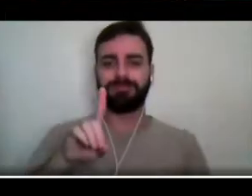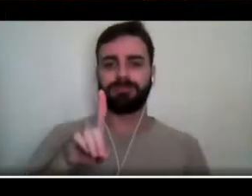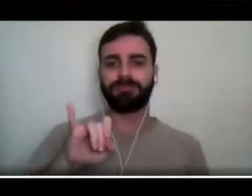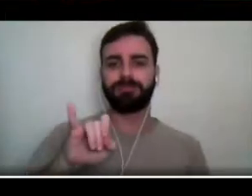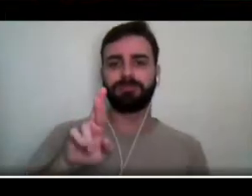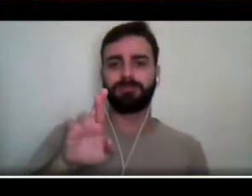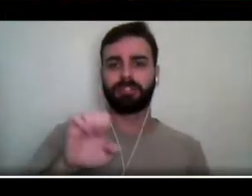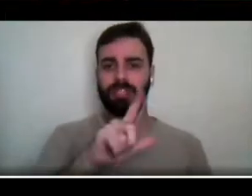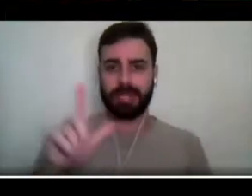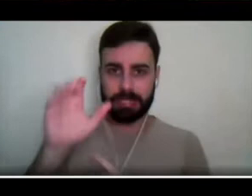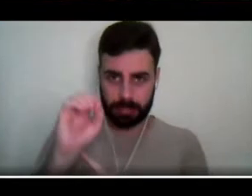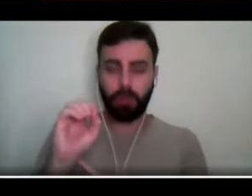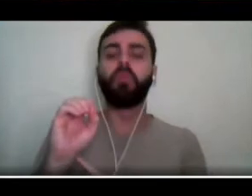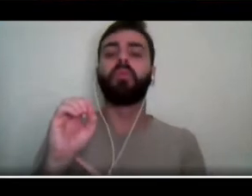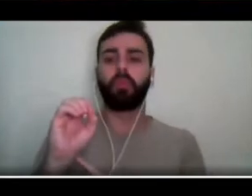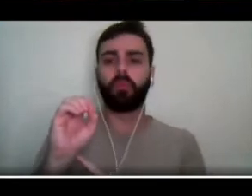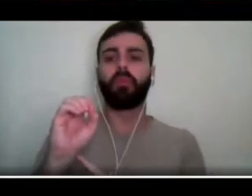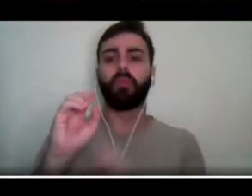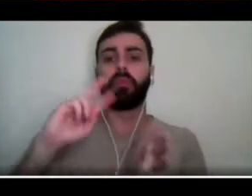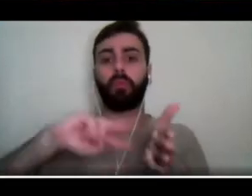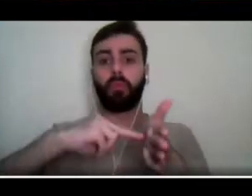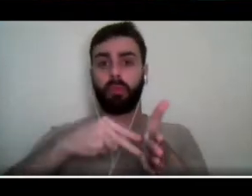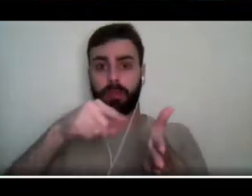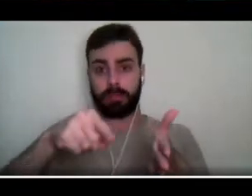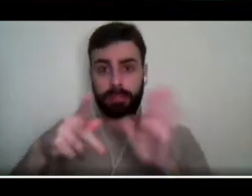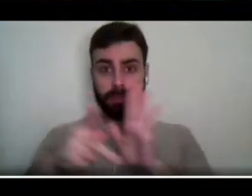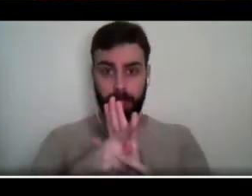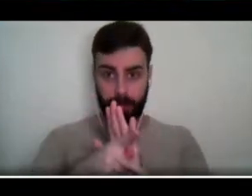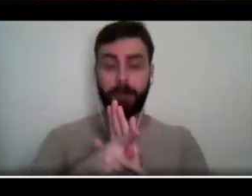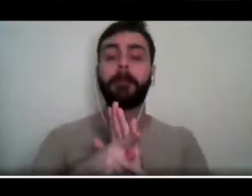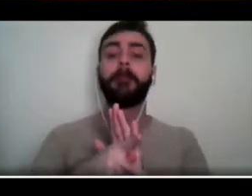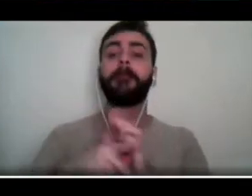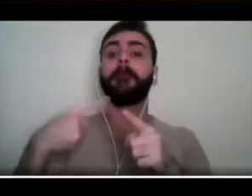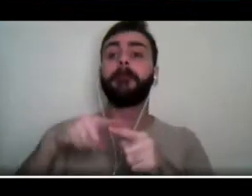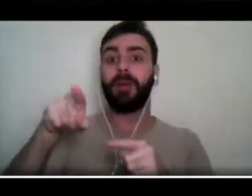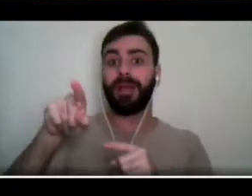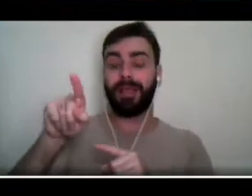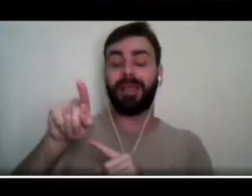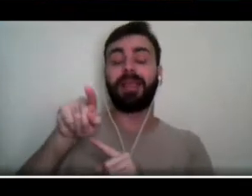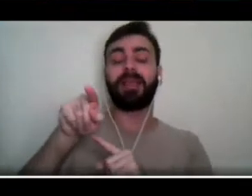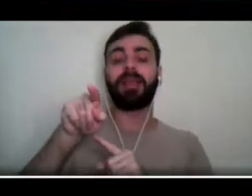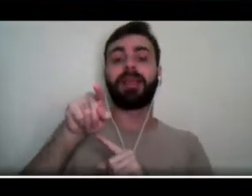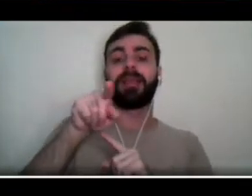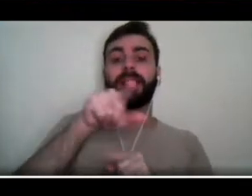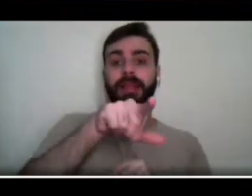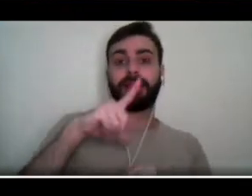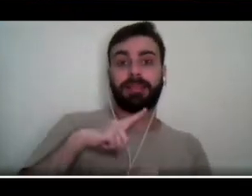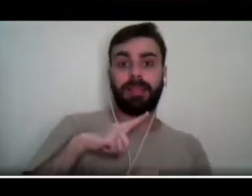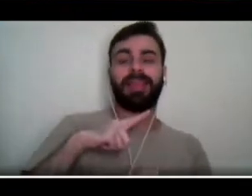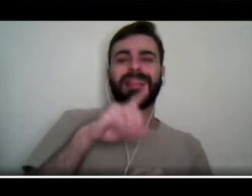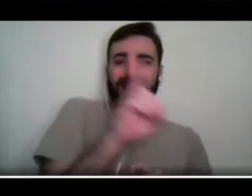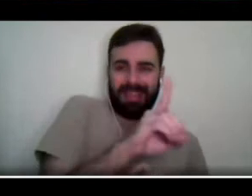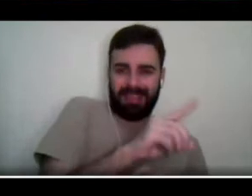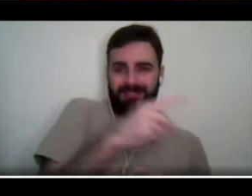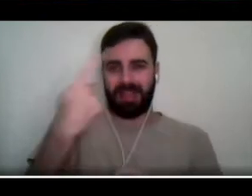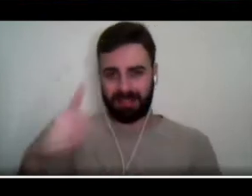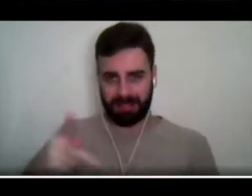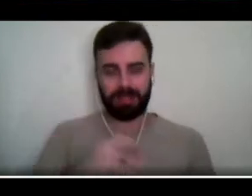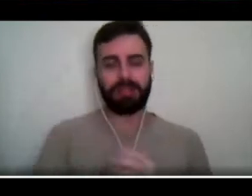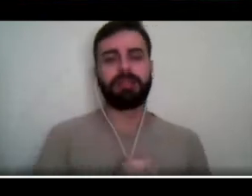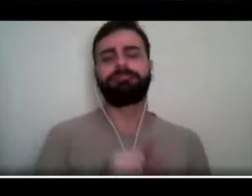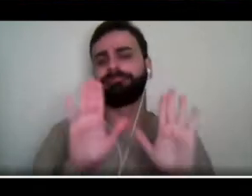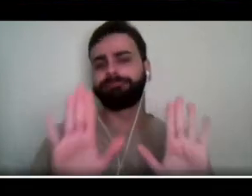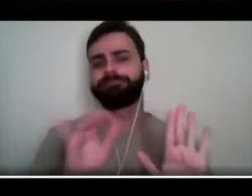com a direção do vetor que é a derivada desse vetor. Então, por exemplo,